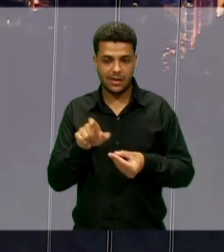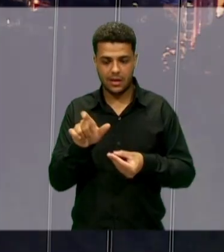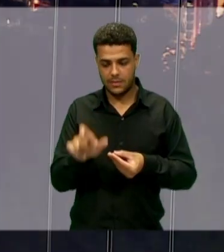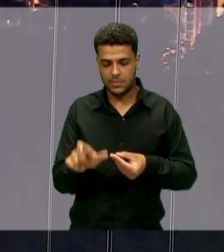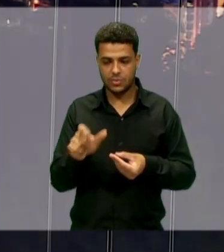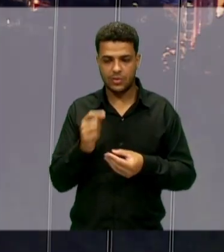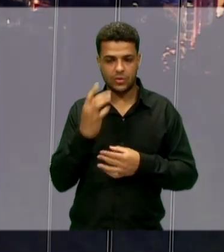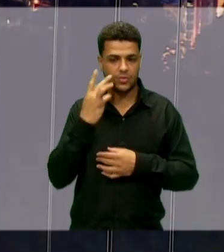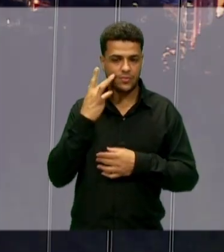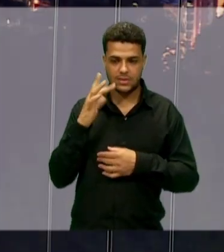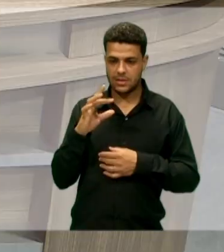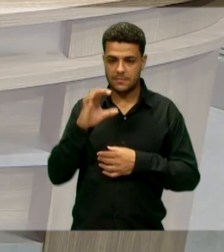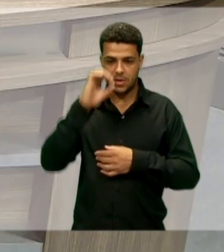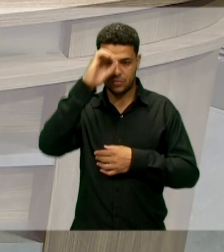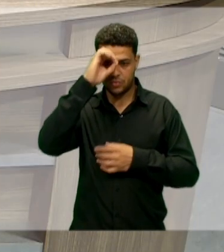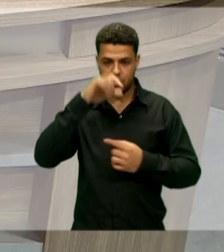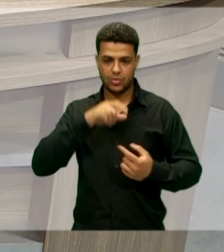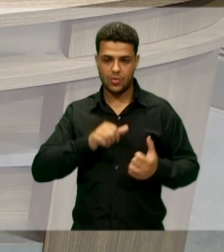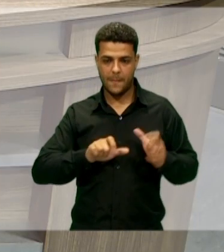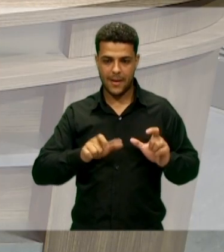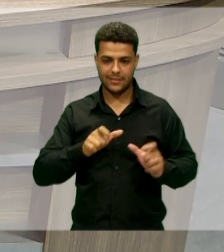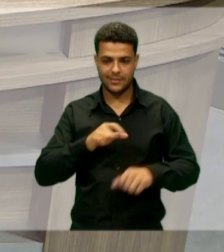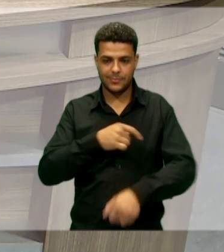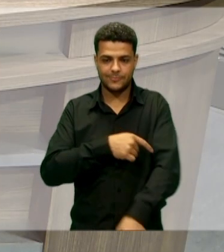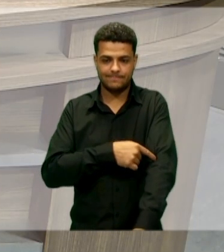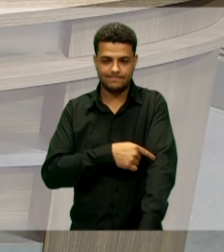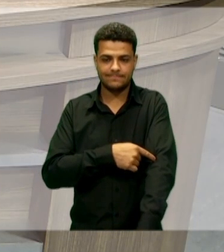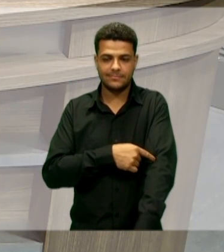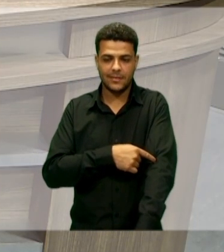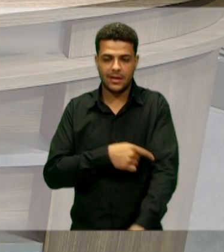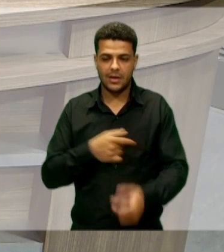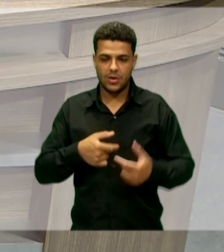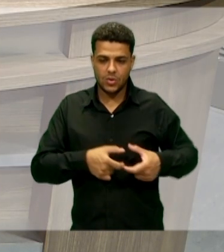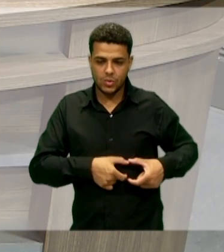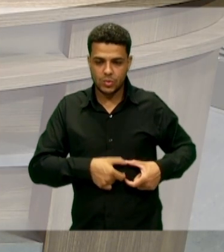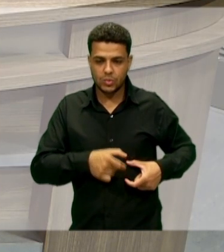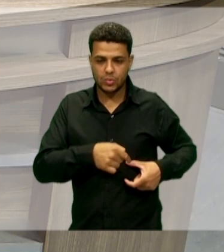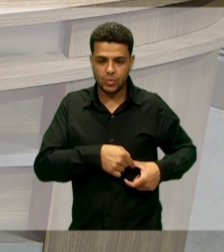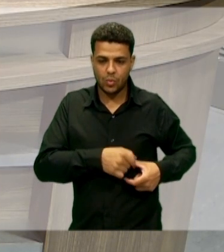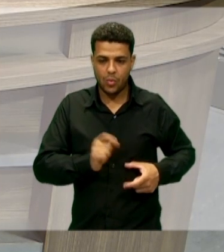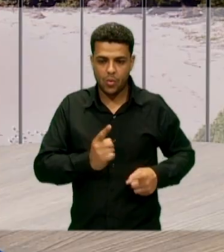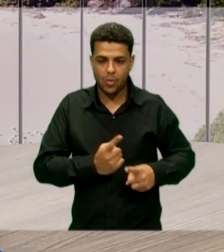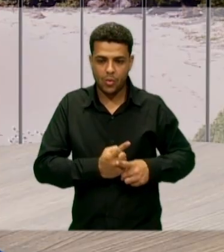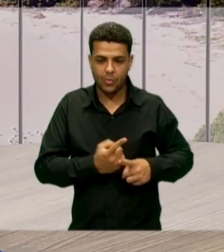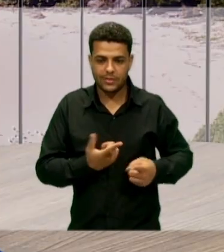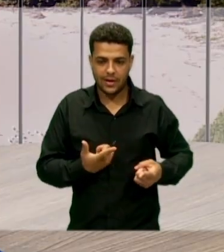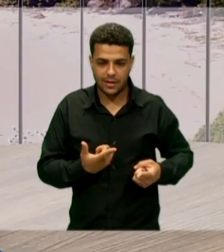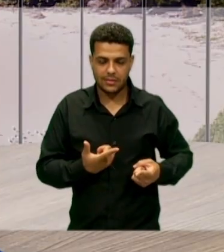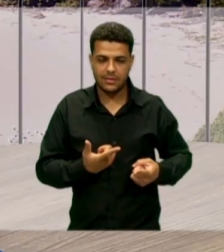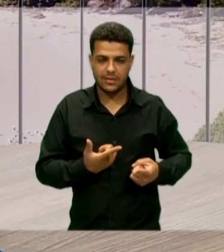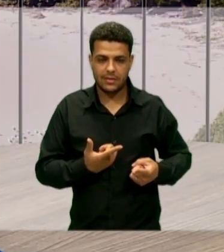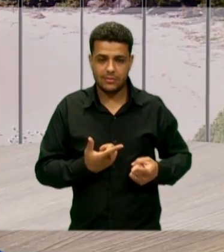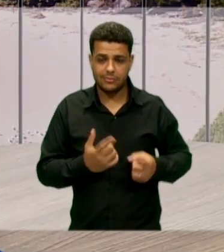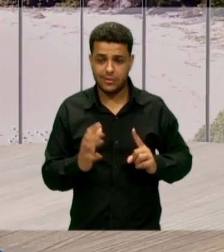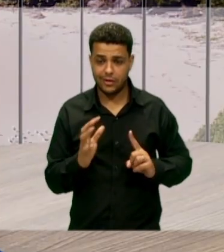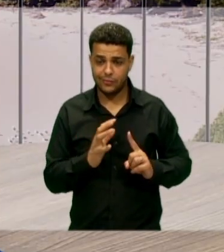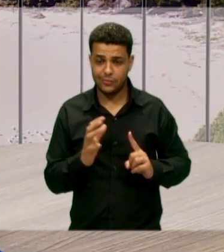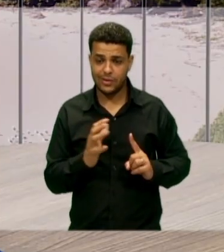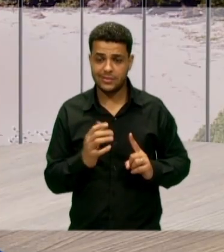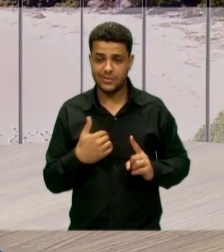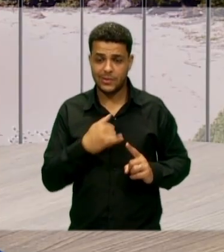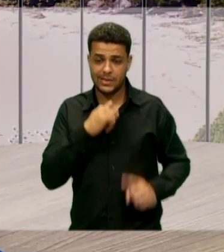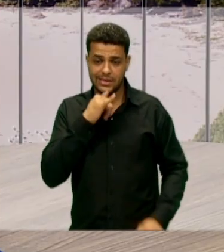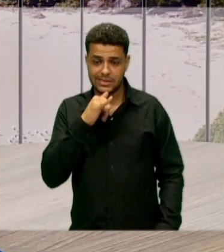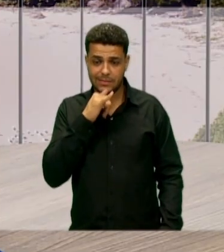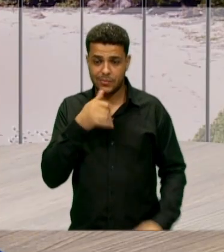vai precisar de uma químio, por exemplo? Sim, também. Lesões pequenas, achadas incidentalmente, né? Recentemente, por exemplo, um